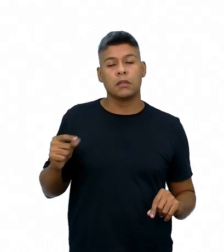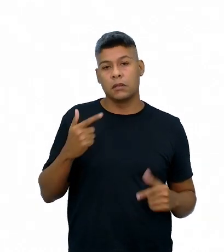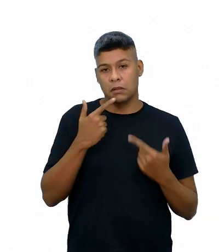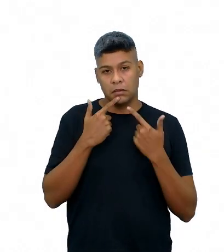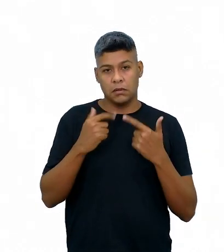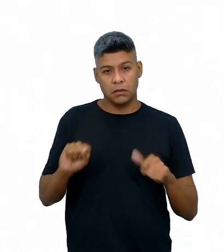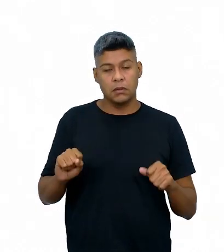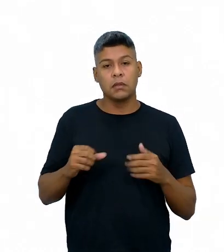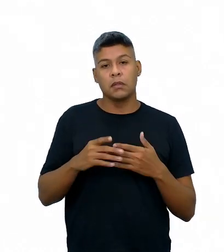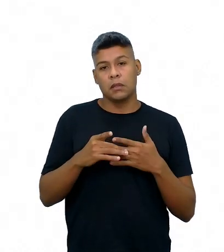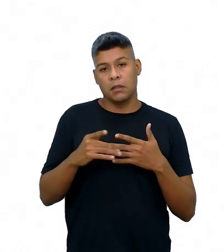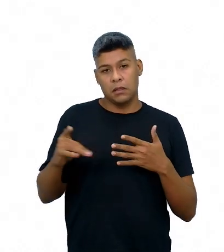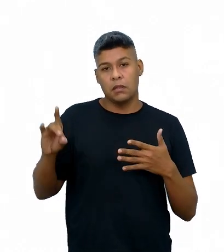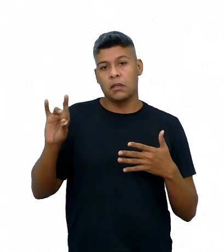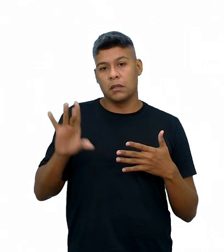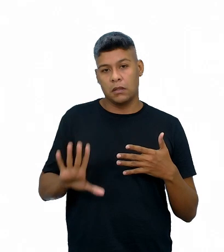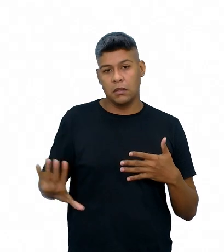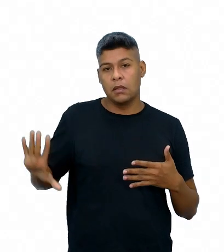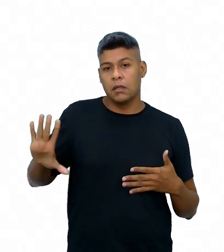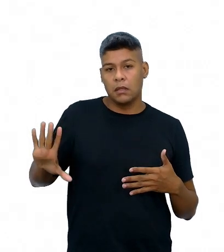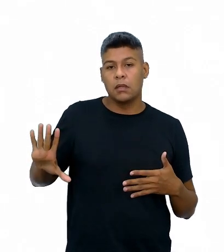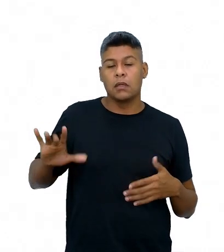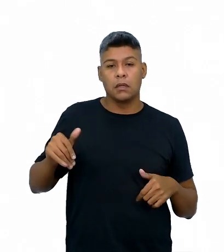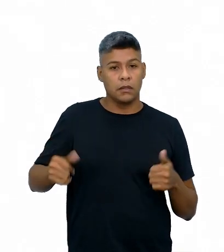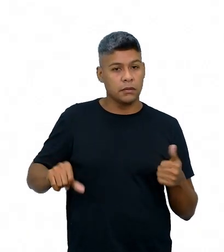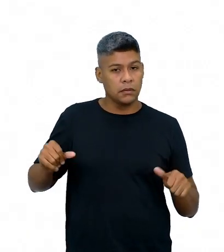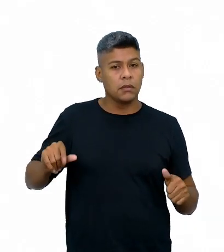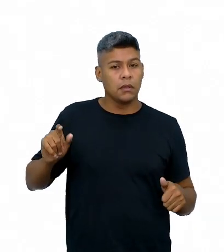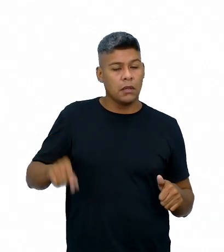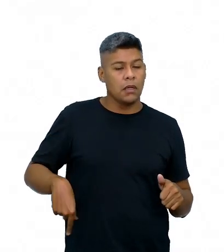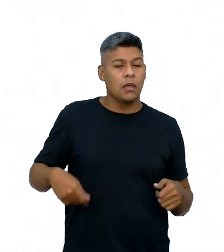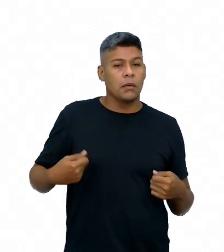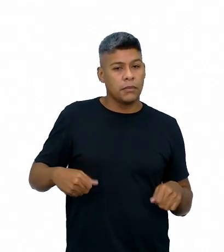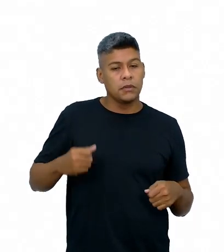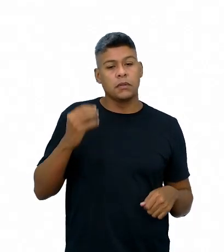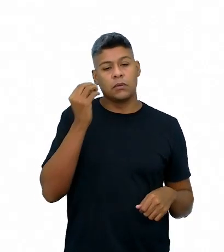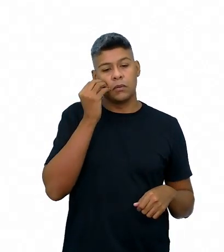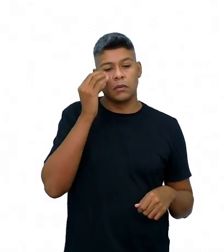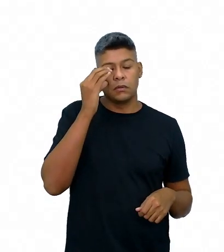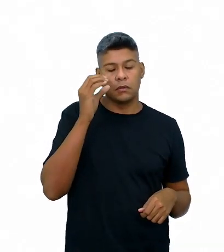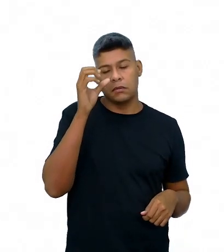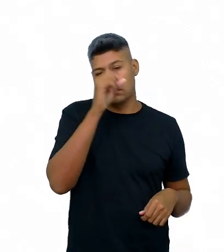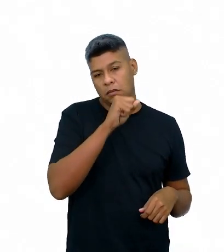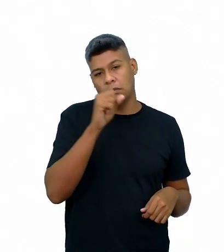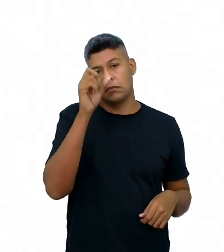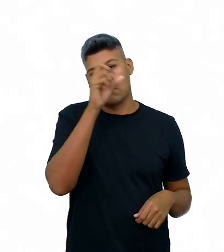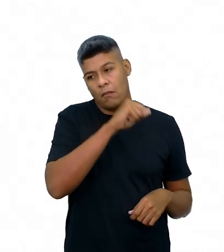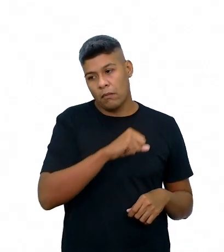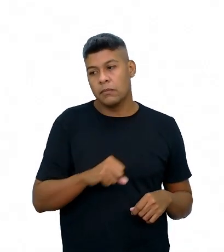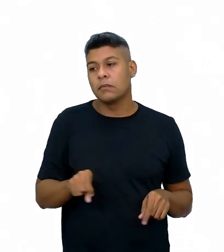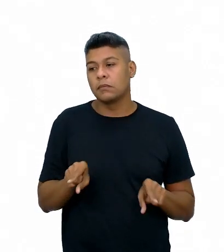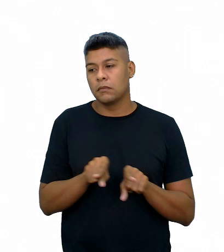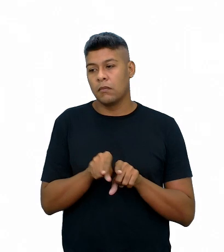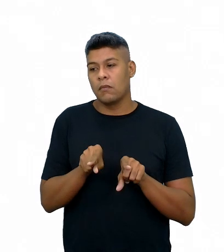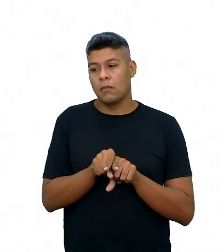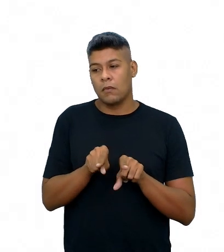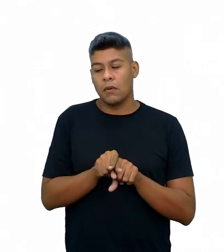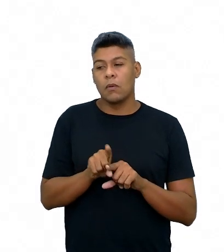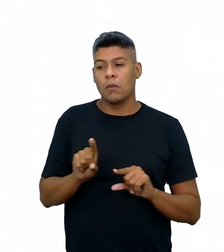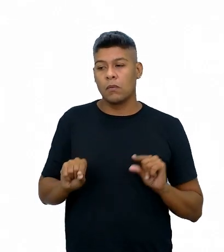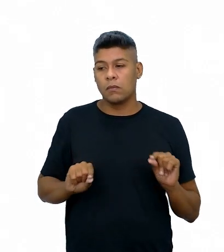linguístico e semiótico das nossas análises? Envolve conhecimentos cognitivos de aprendizagem e do mundo